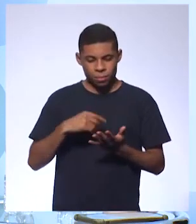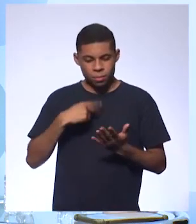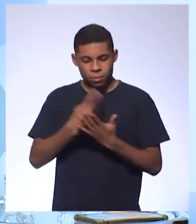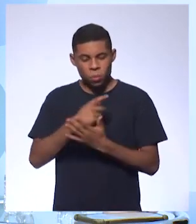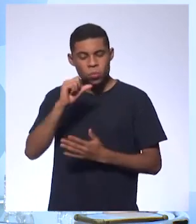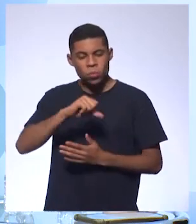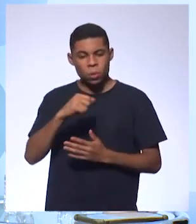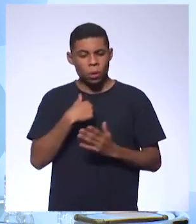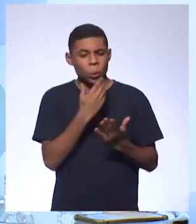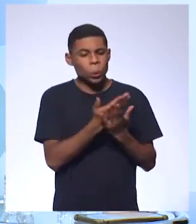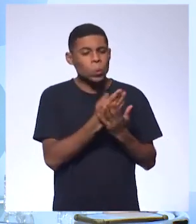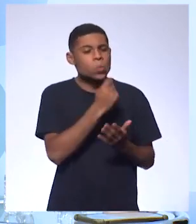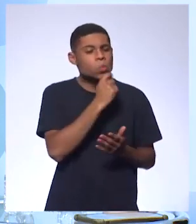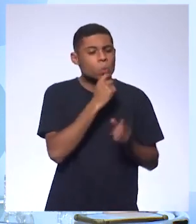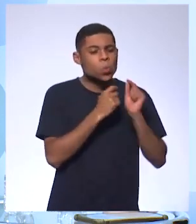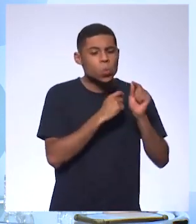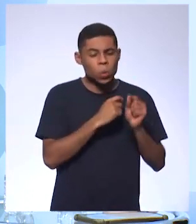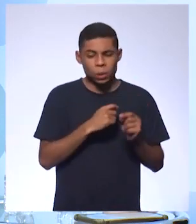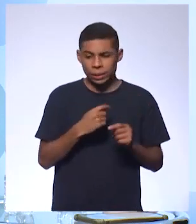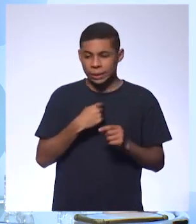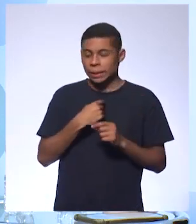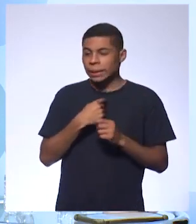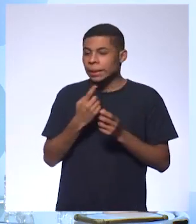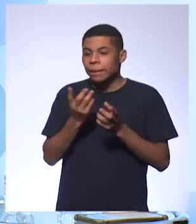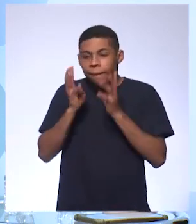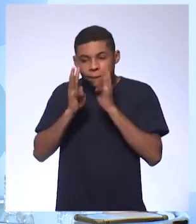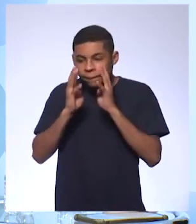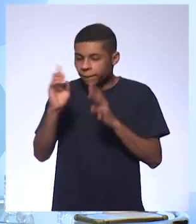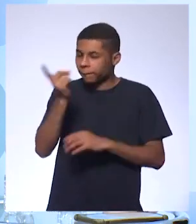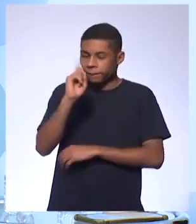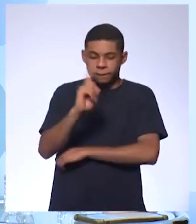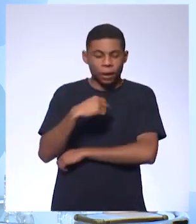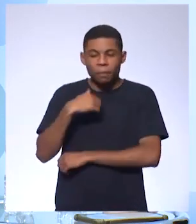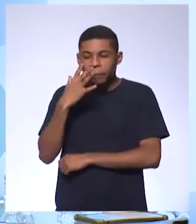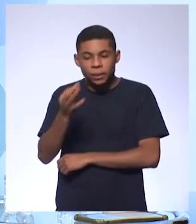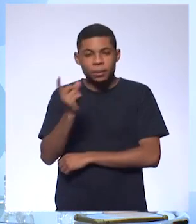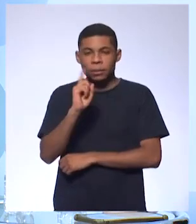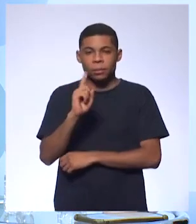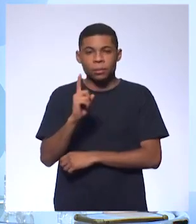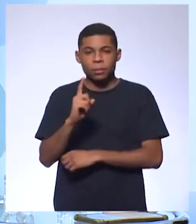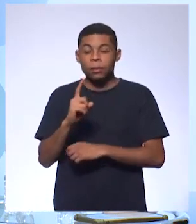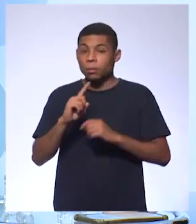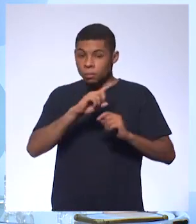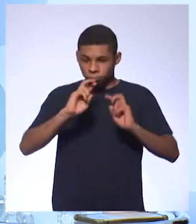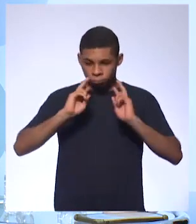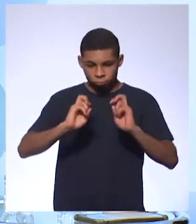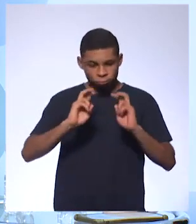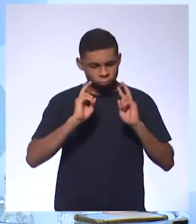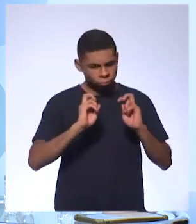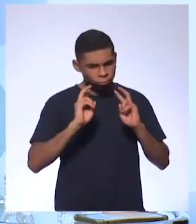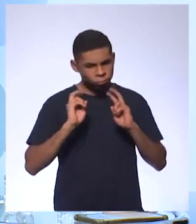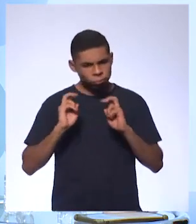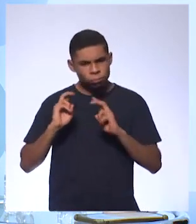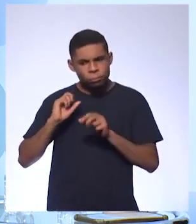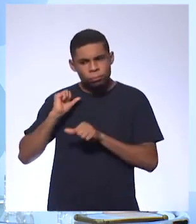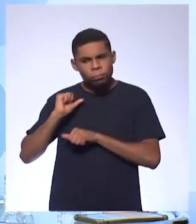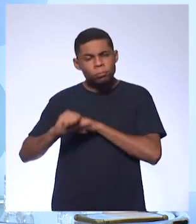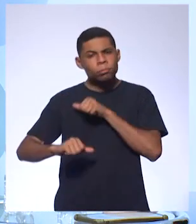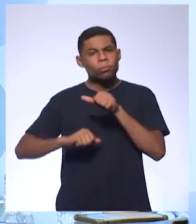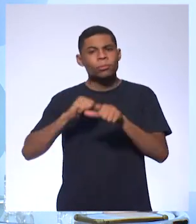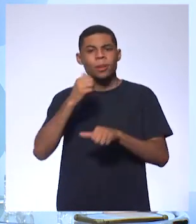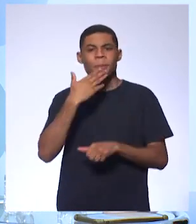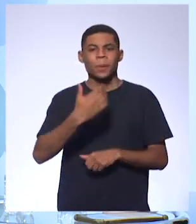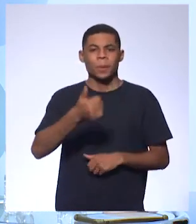que ele não estudou, aonde ele não prestou atenção, porque, ao perceber, ele vai mudar.